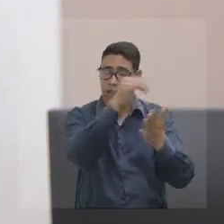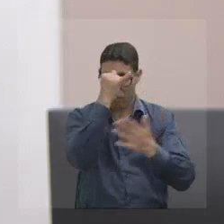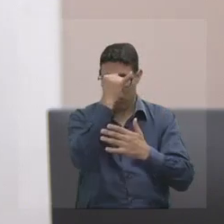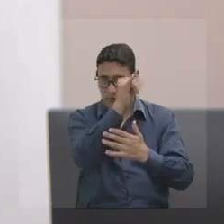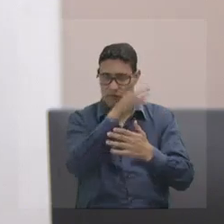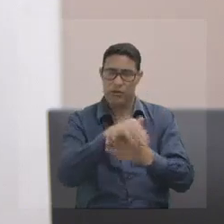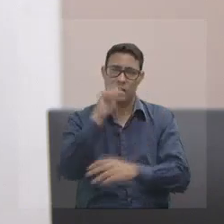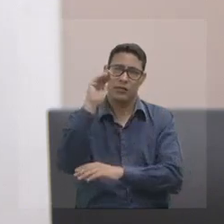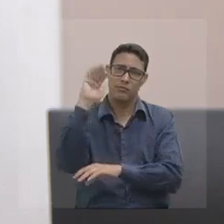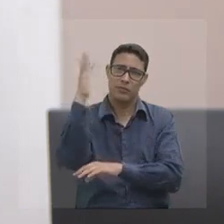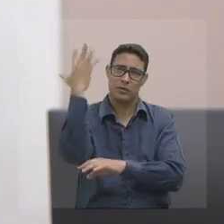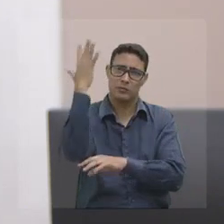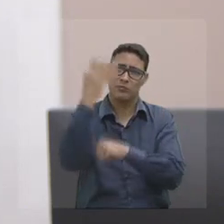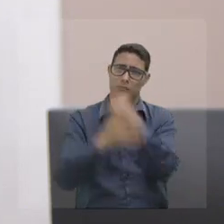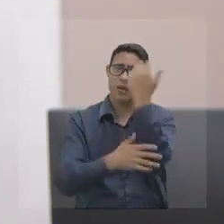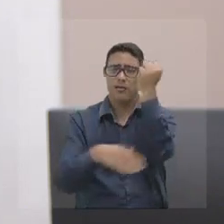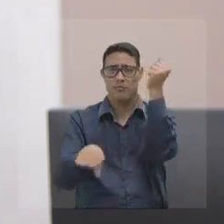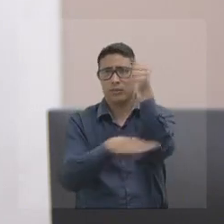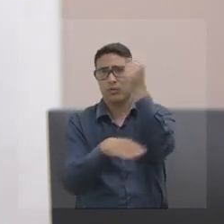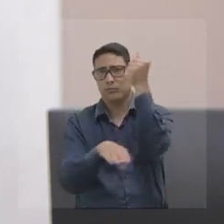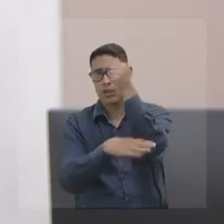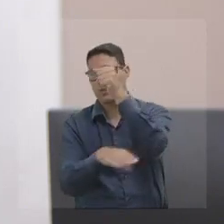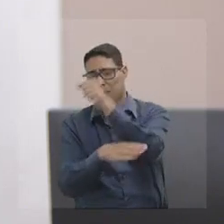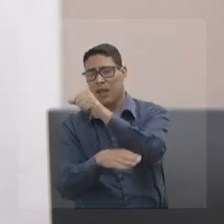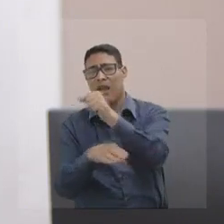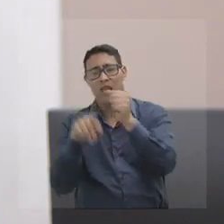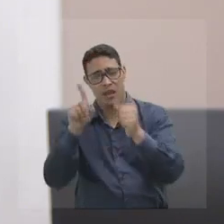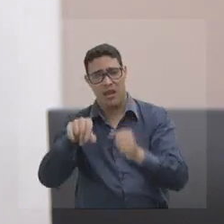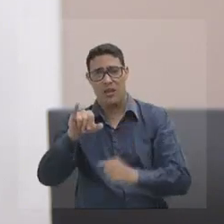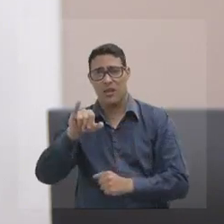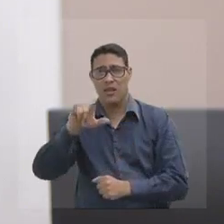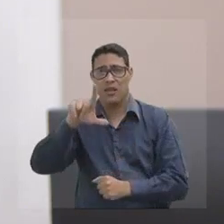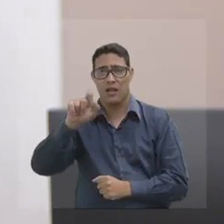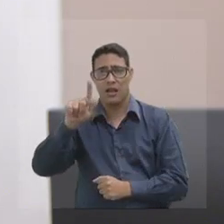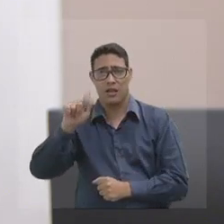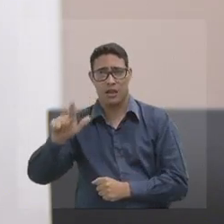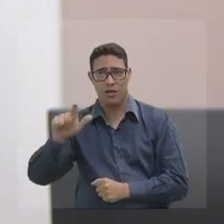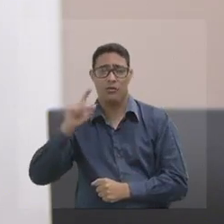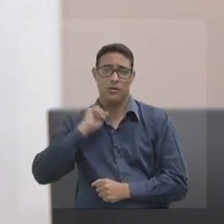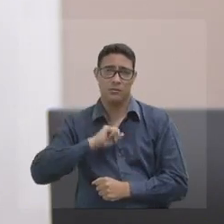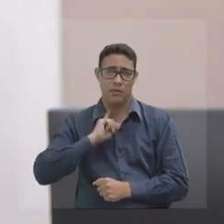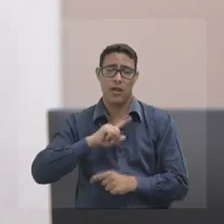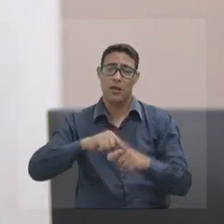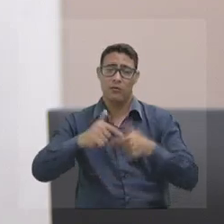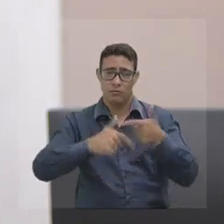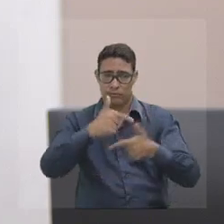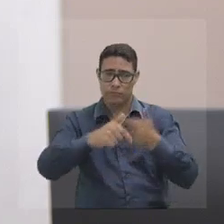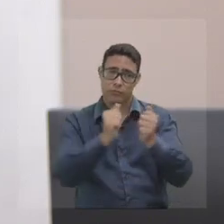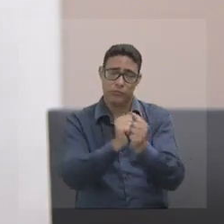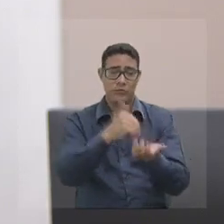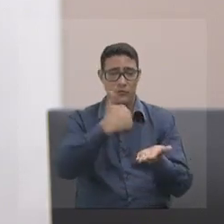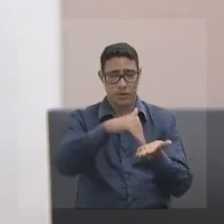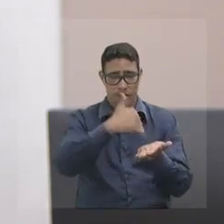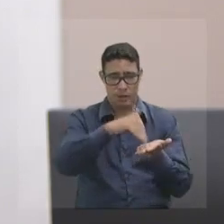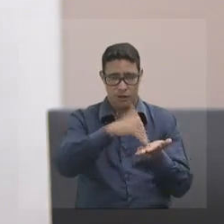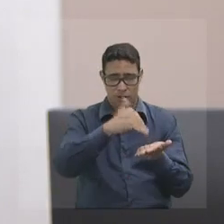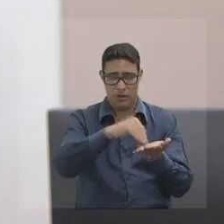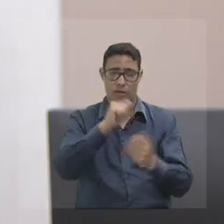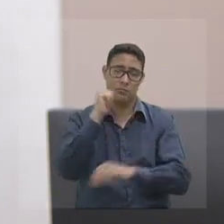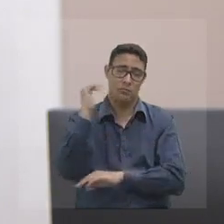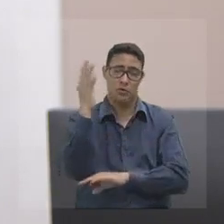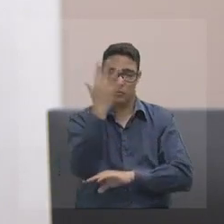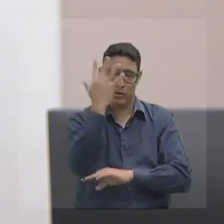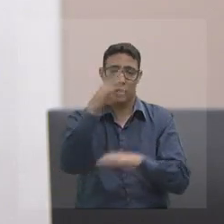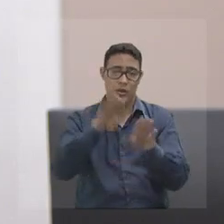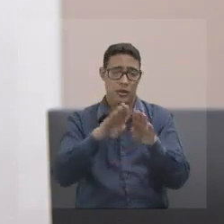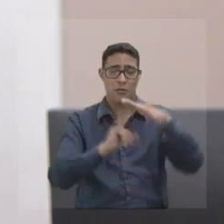ilegal no estado de Minas Gerais é um trabalho feito junto com a Secretaria de Meio Ambiente Instituto Estadual de florestas